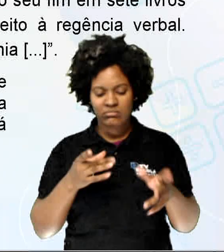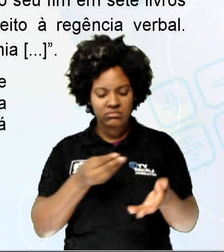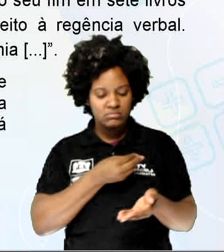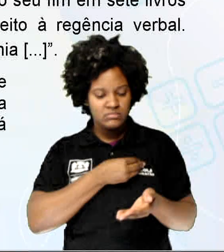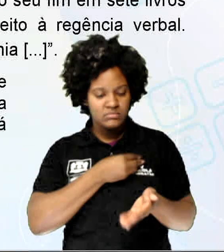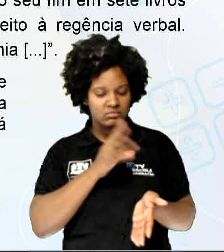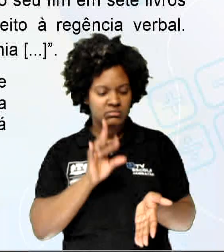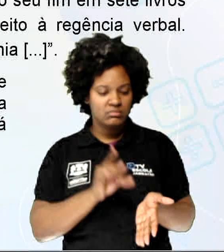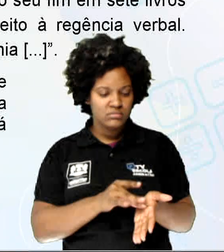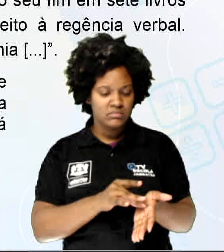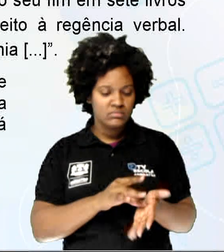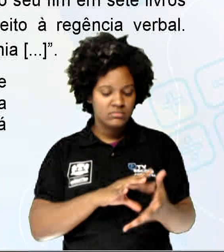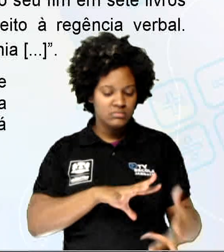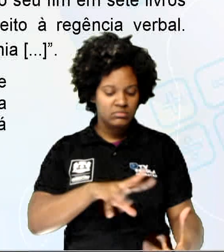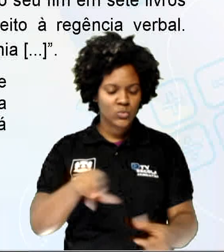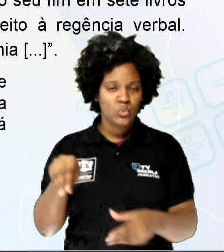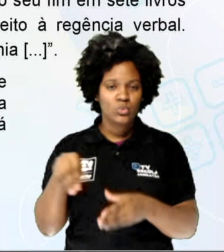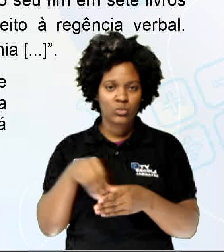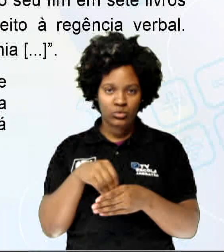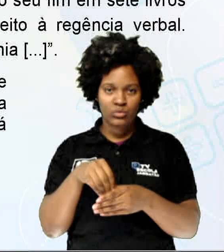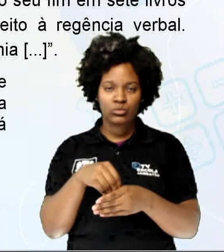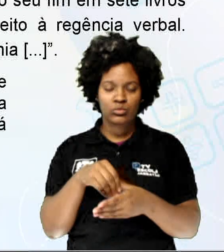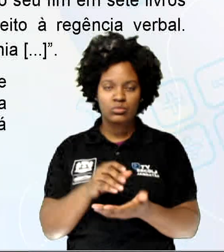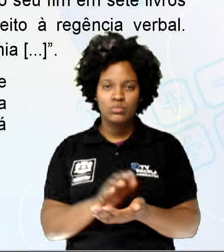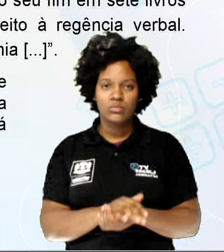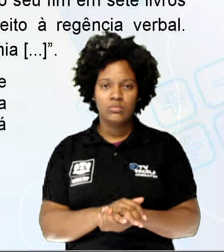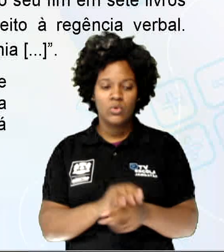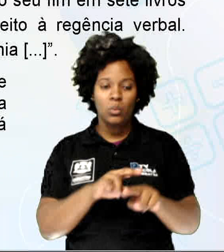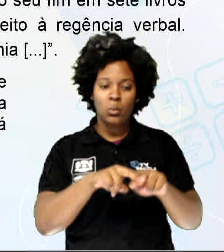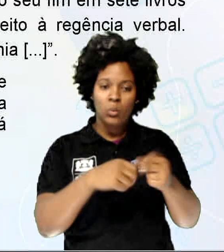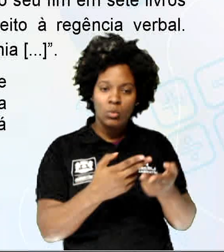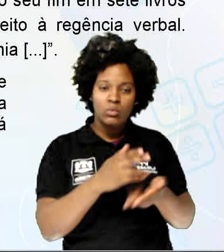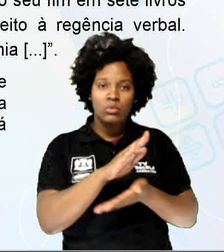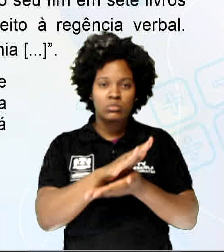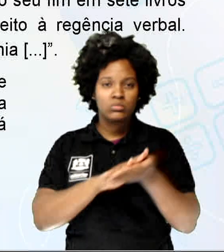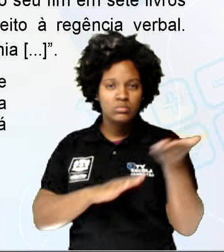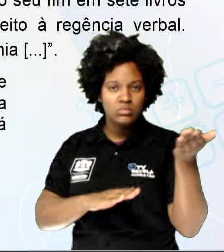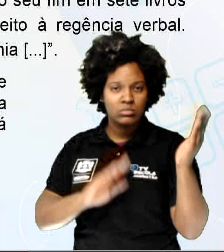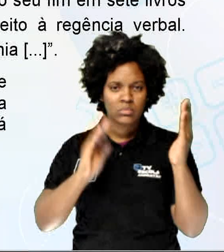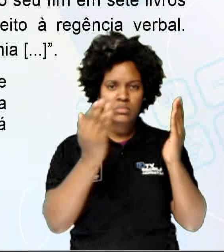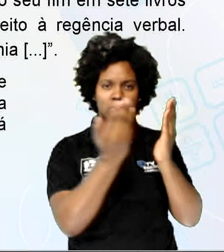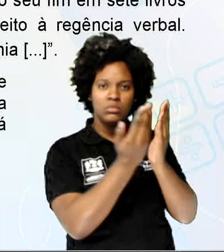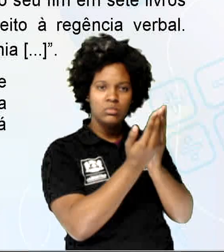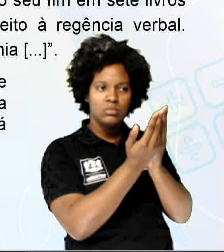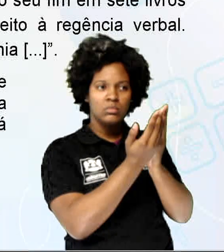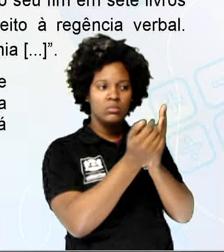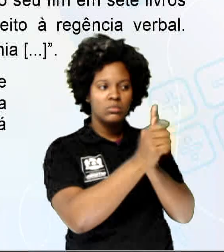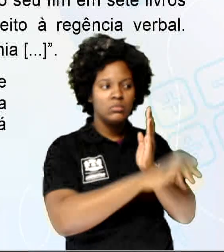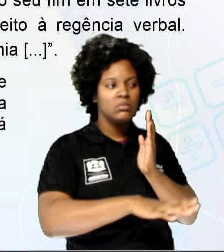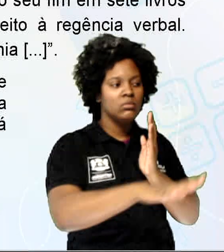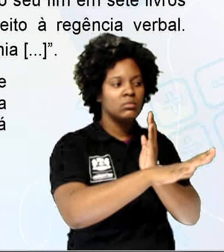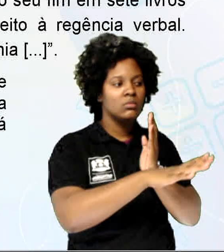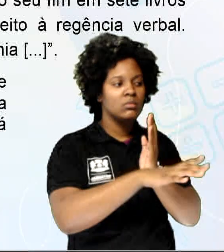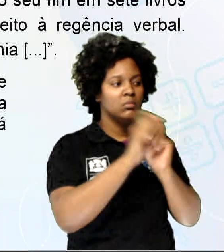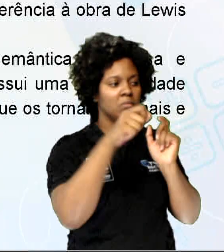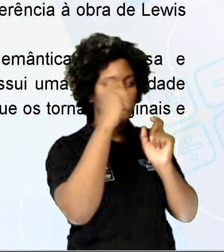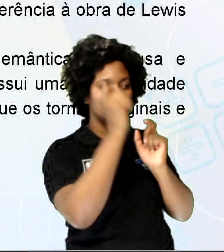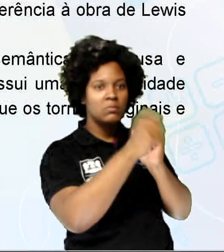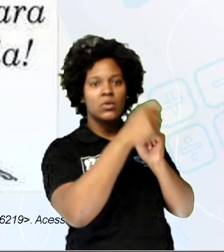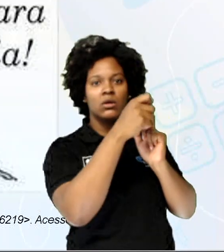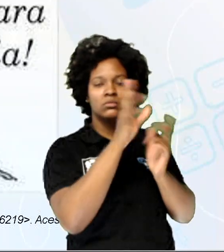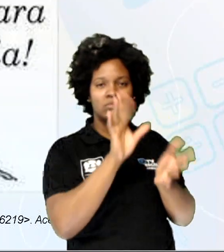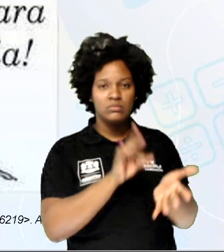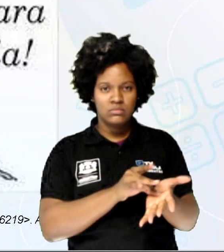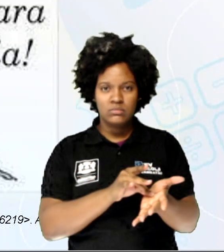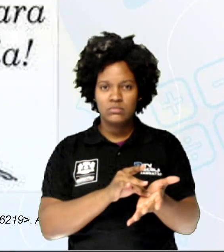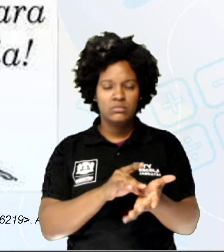que está inserida. Por essa razão, está fugindo para Nárnia, um lugar mágico e original. A gente nem